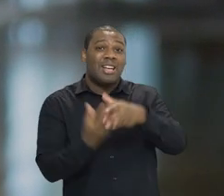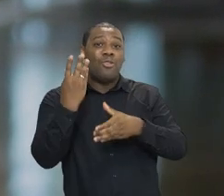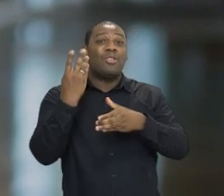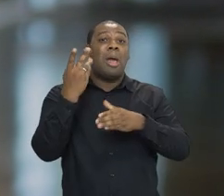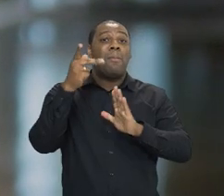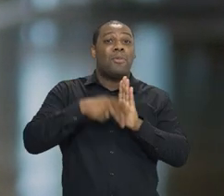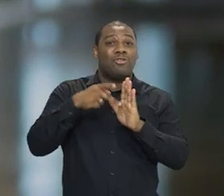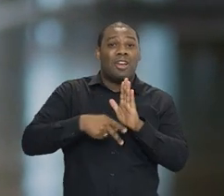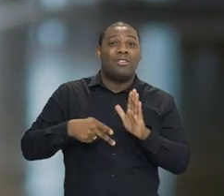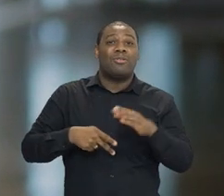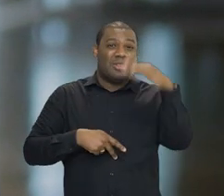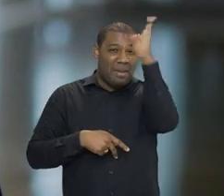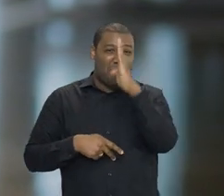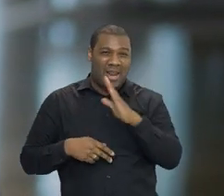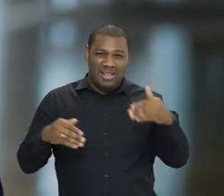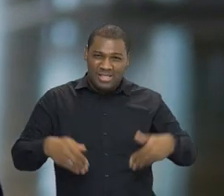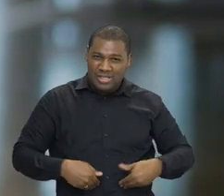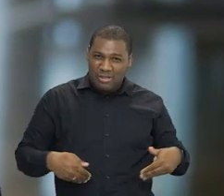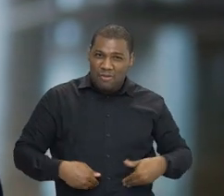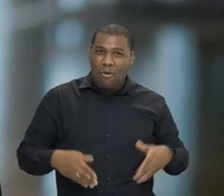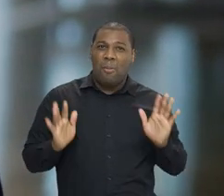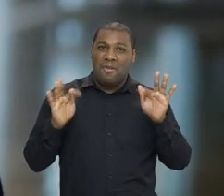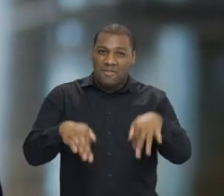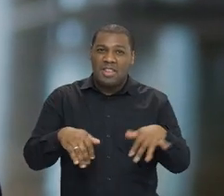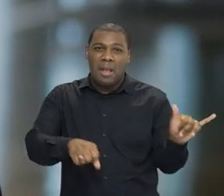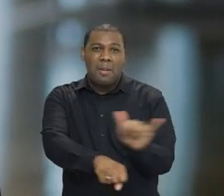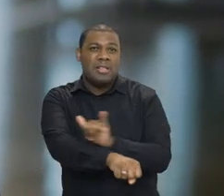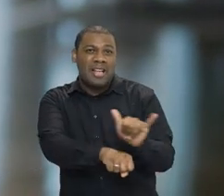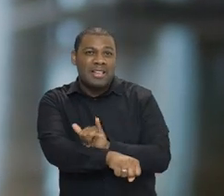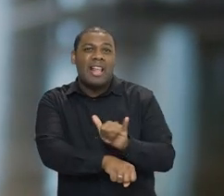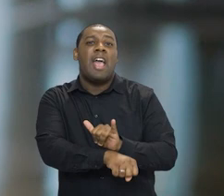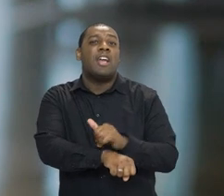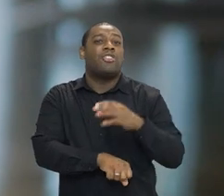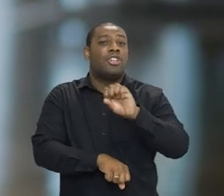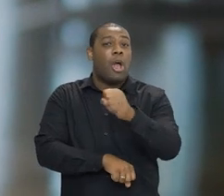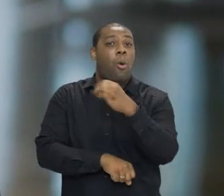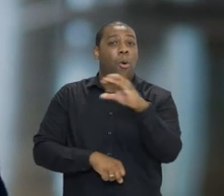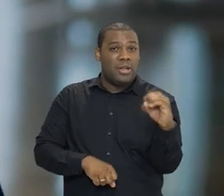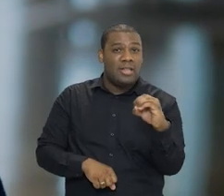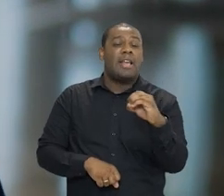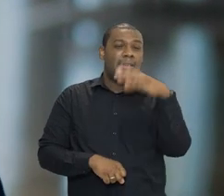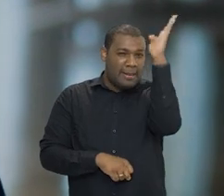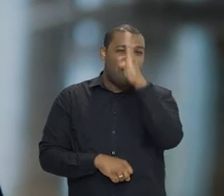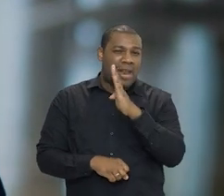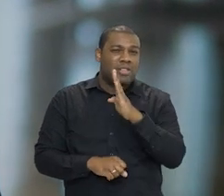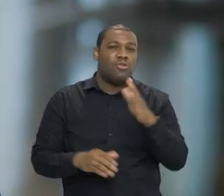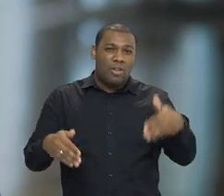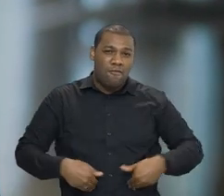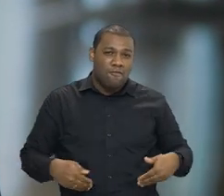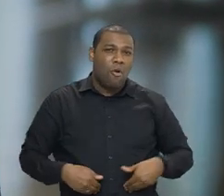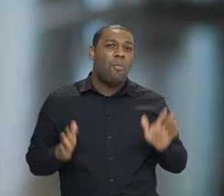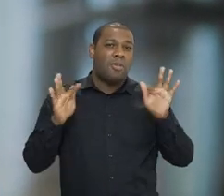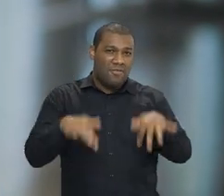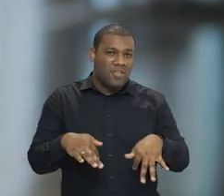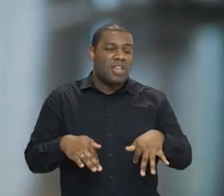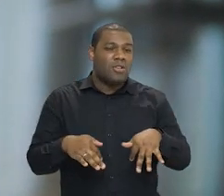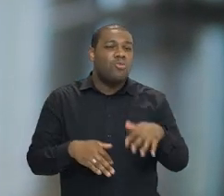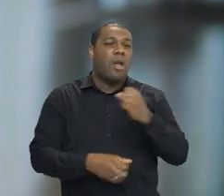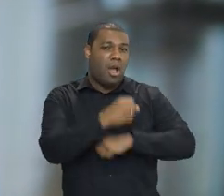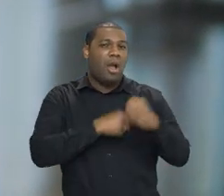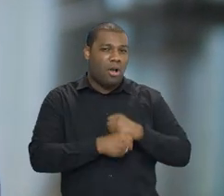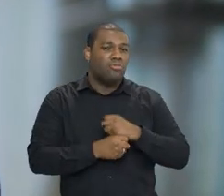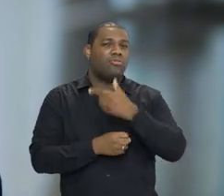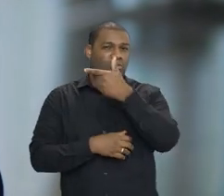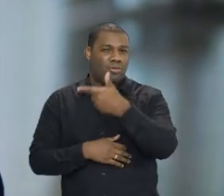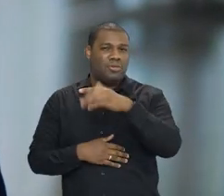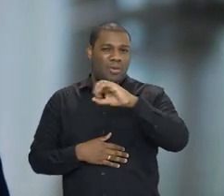Sem Fome, um conjunto de 80 ações e programas para tirar o Brasil novamente do mapa da fome, como havíamos tirado